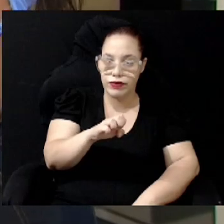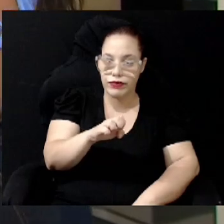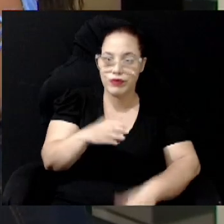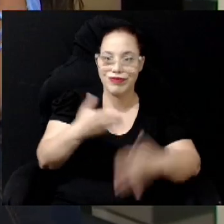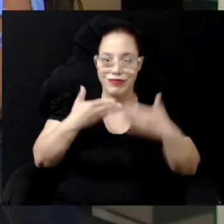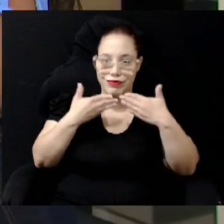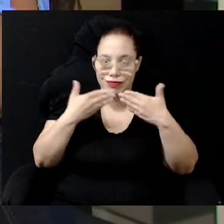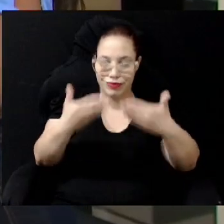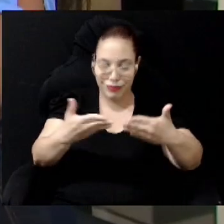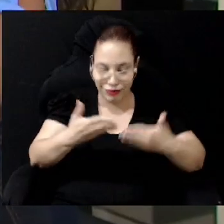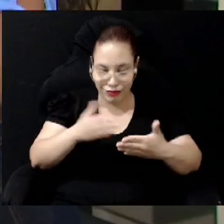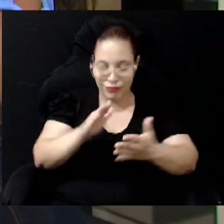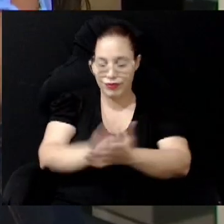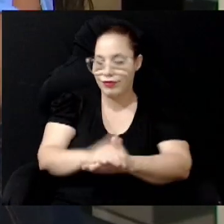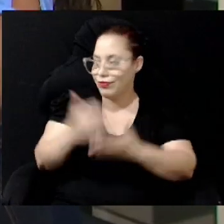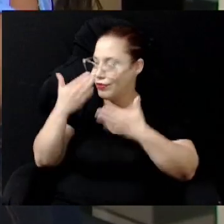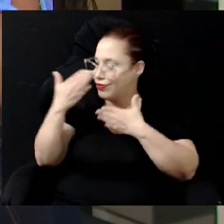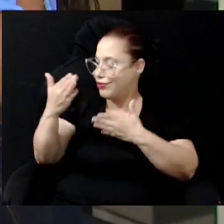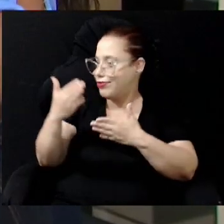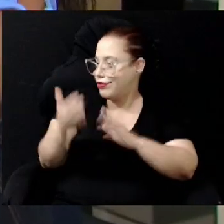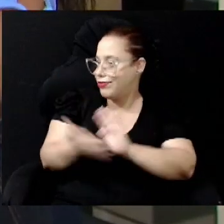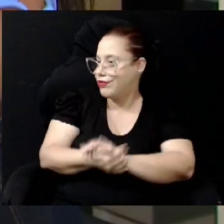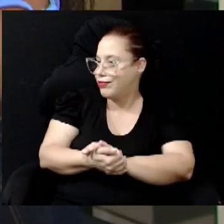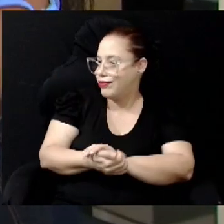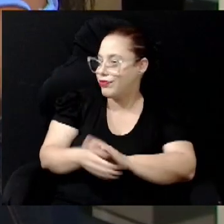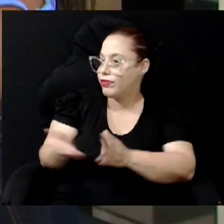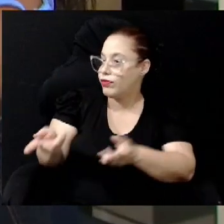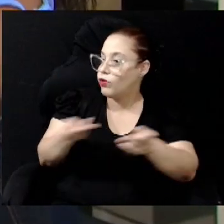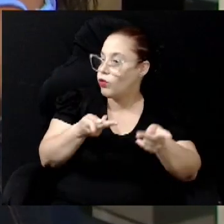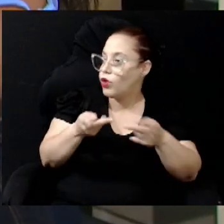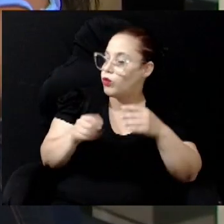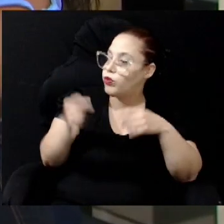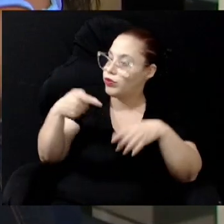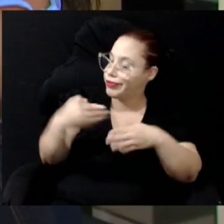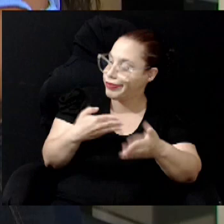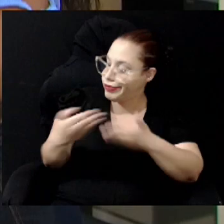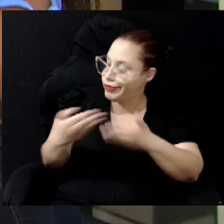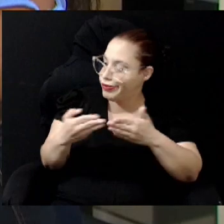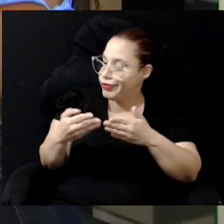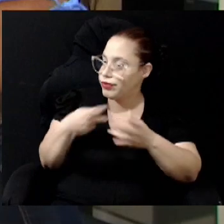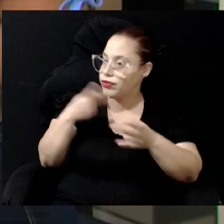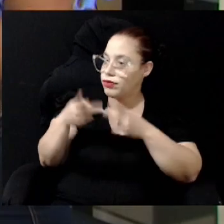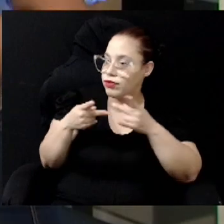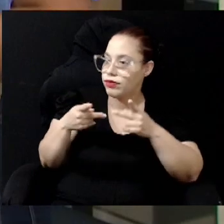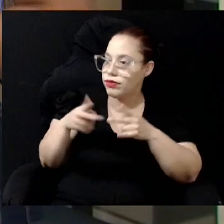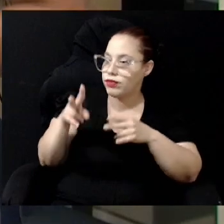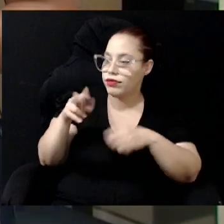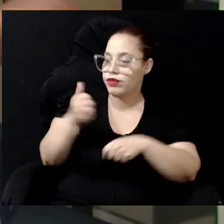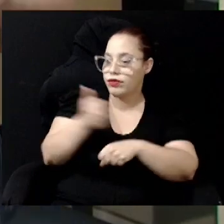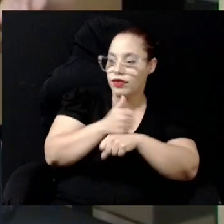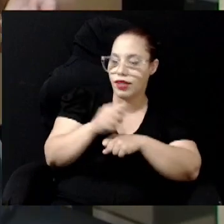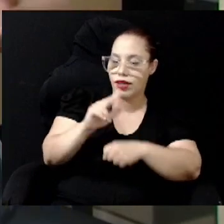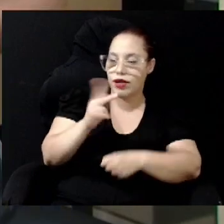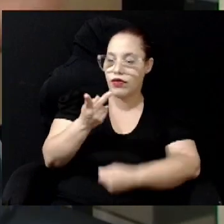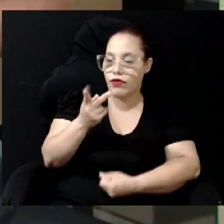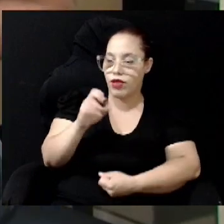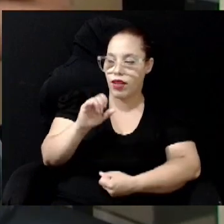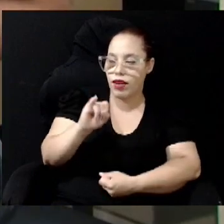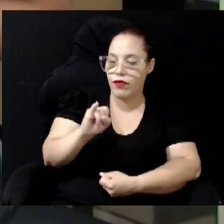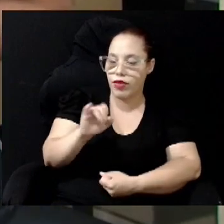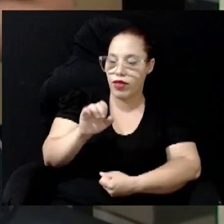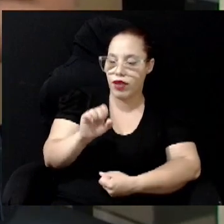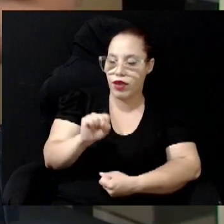bem-vinda. Obrigada pelo convite, por estar participando para falar sobre a profissão de historiador. Vamos falar sobre essa profissão